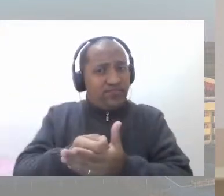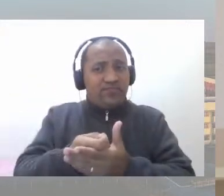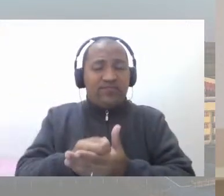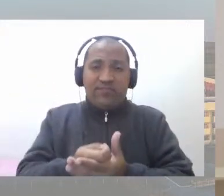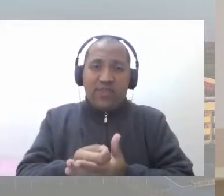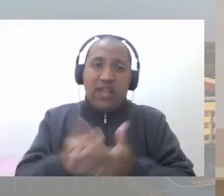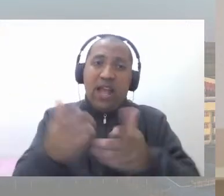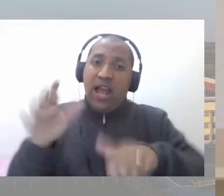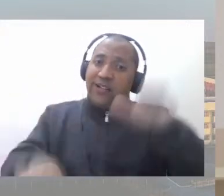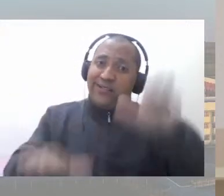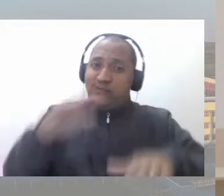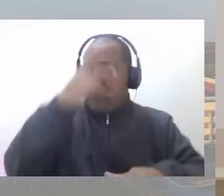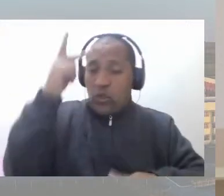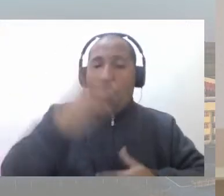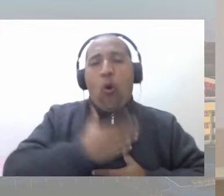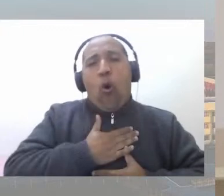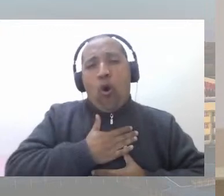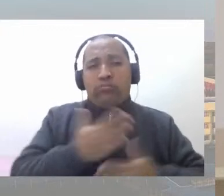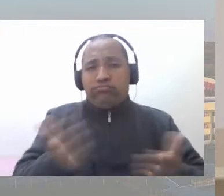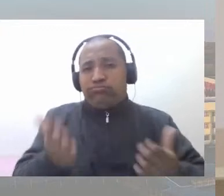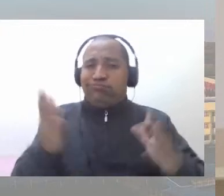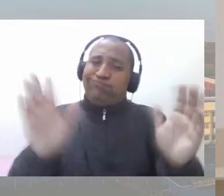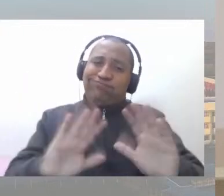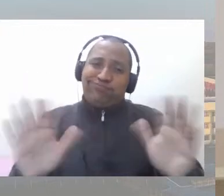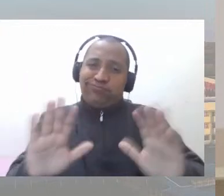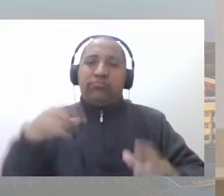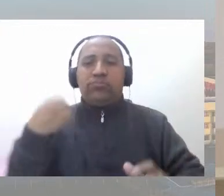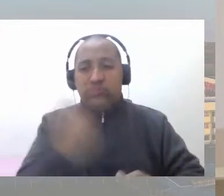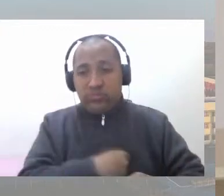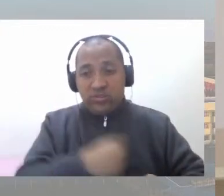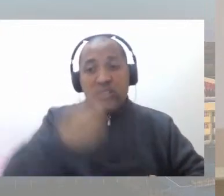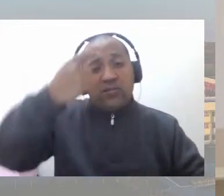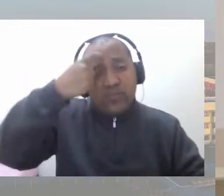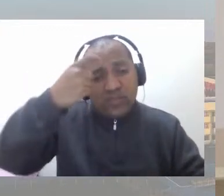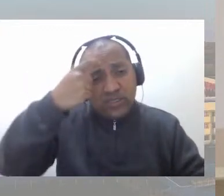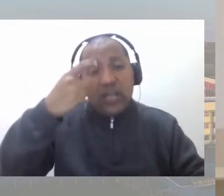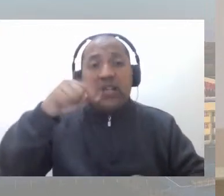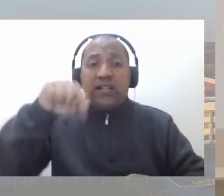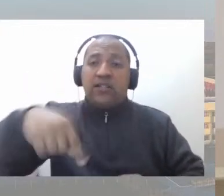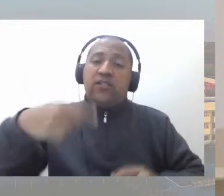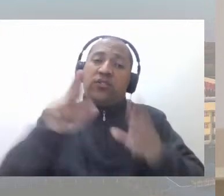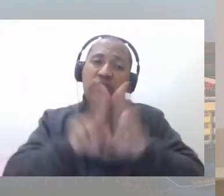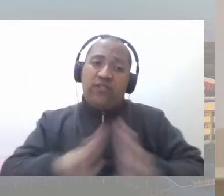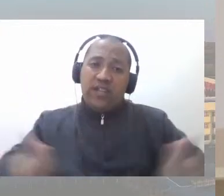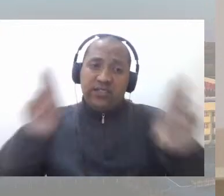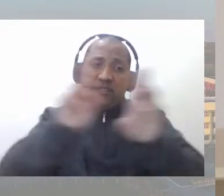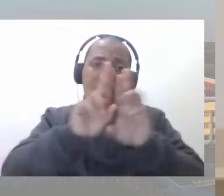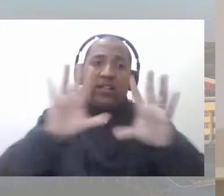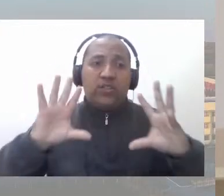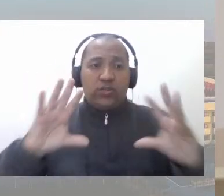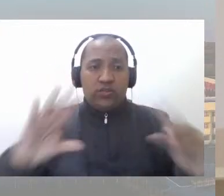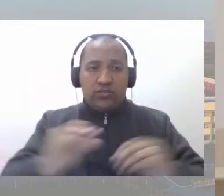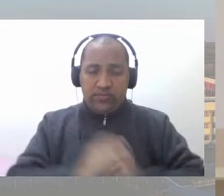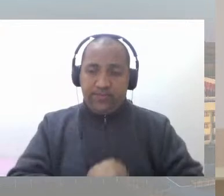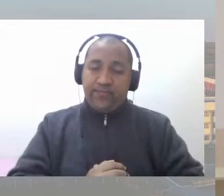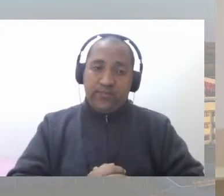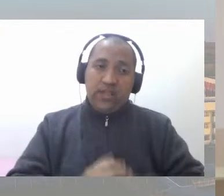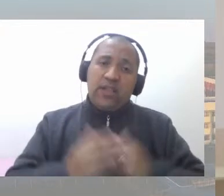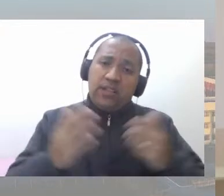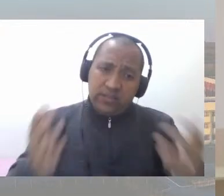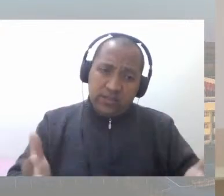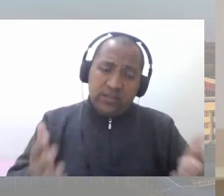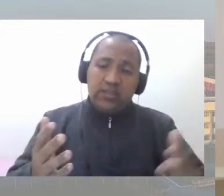vão agradar a todos, mas a gente sempre tenta pensar no todo, né, na universidade como um todo. E as questões